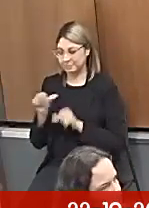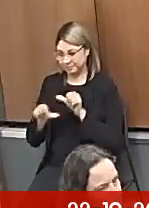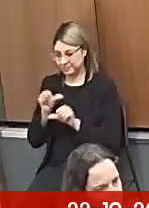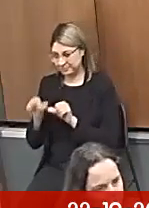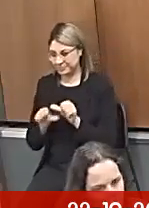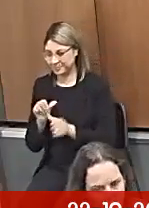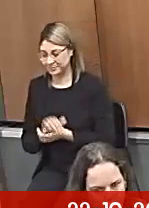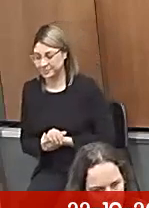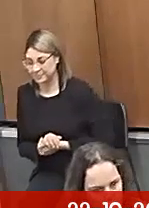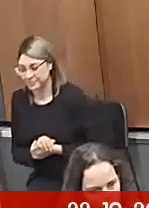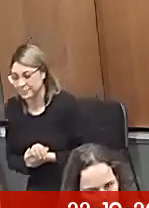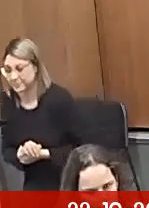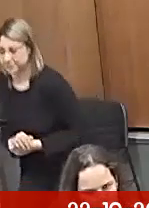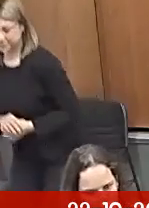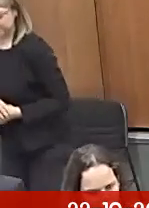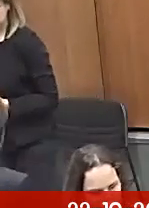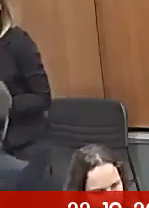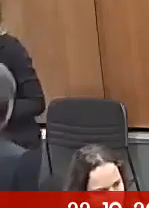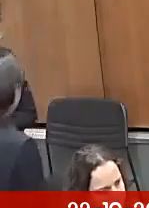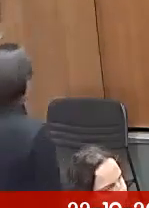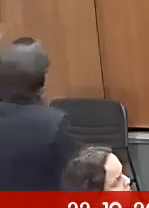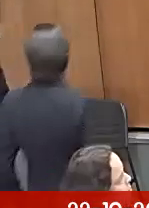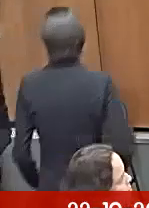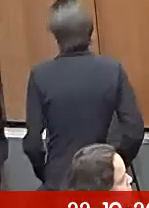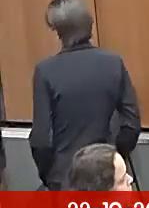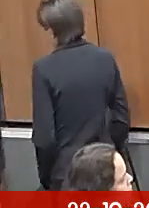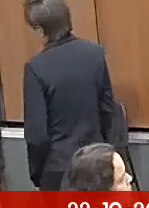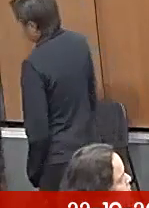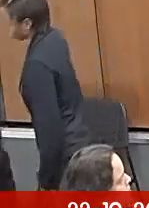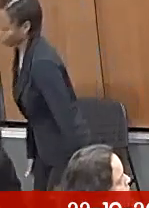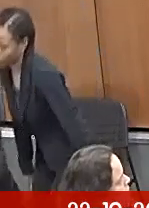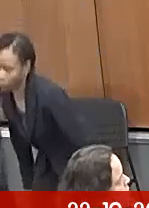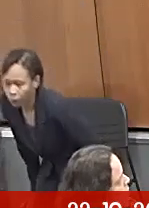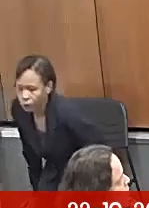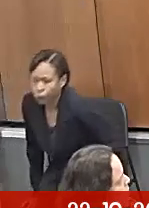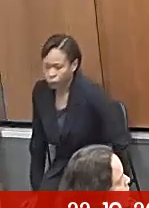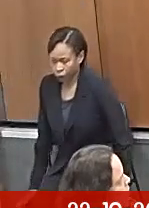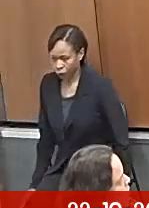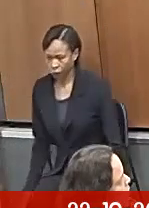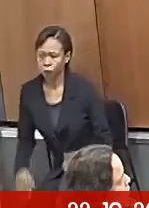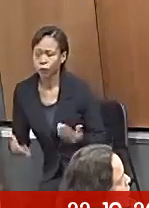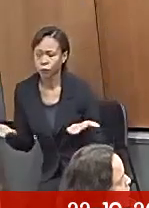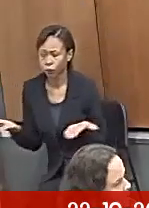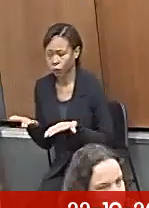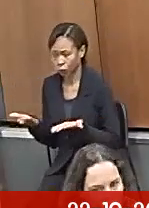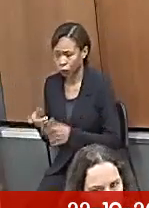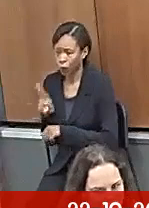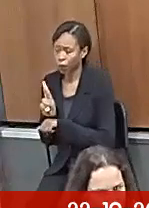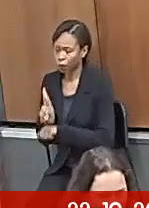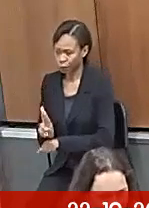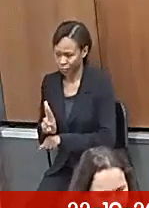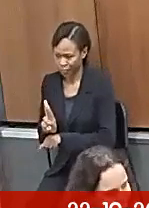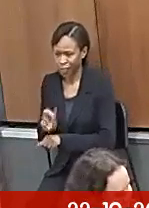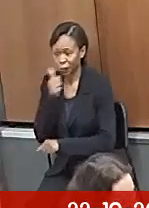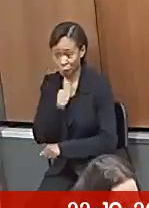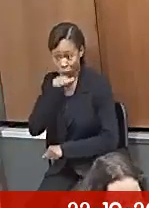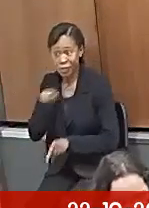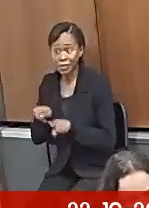passar aqui para a coordenadoria, vou passar para... Você vai representar as mães também, né?